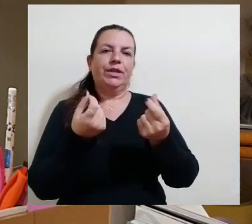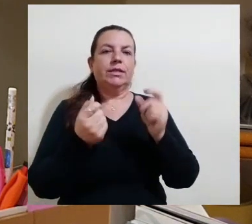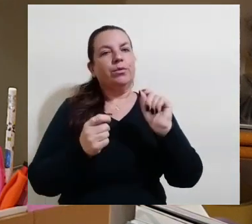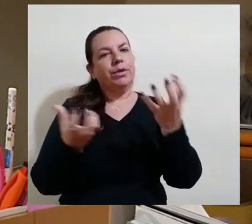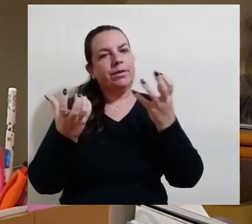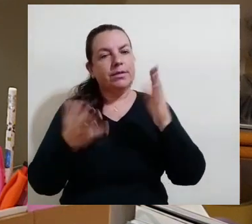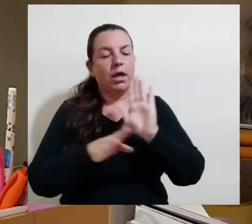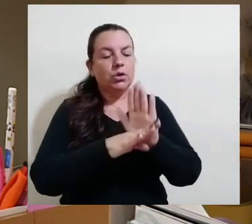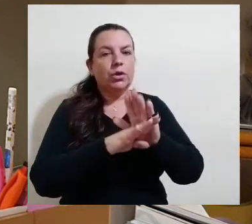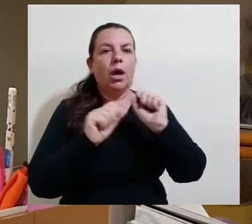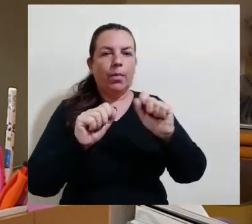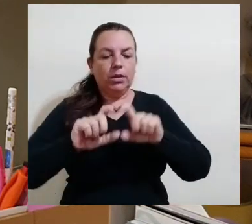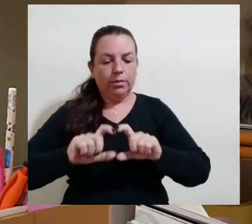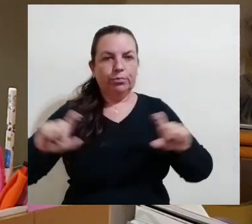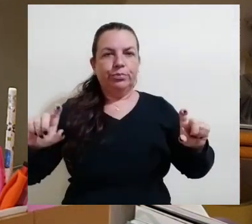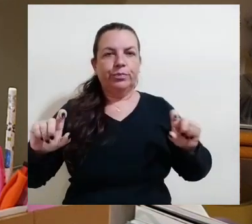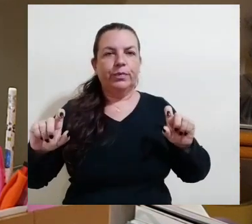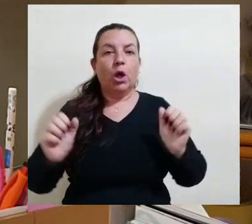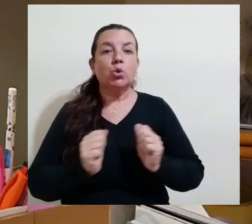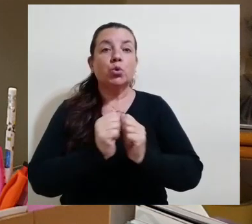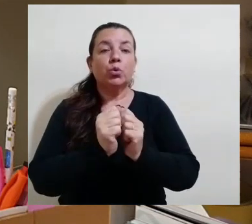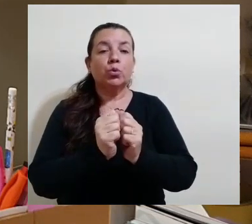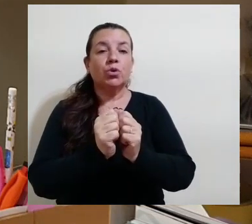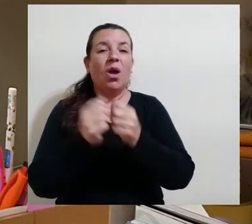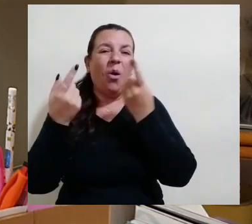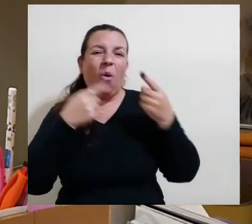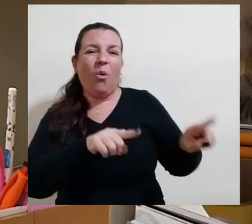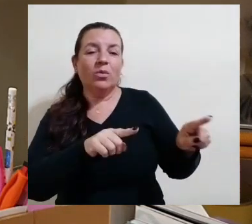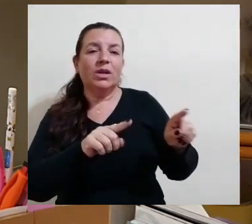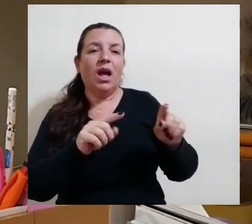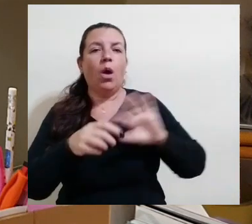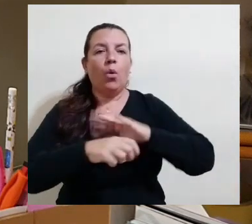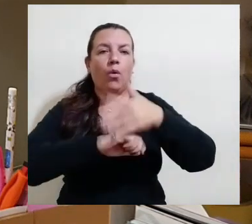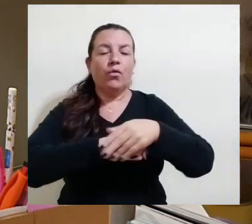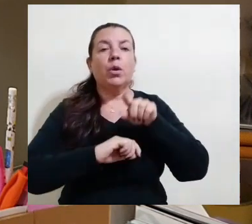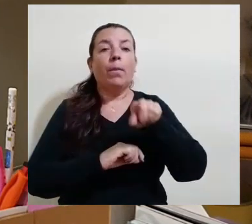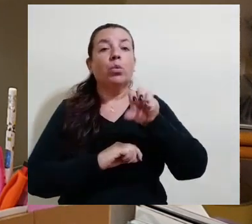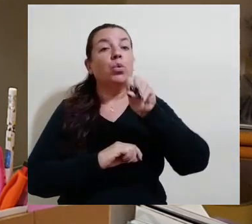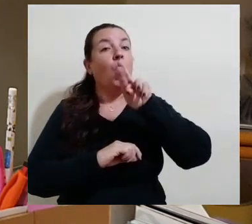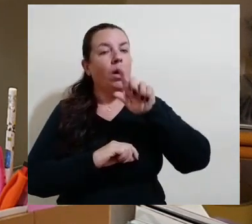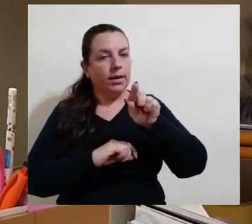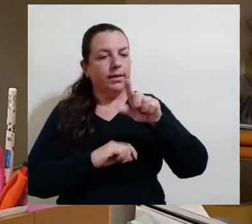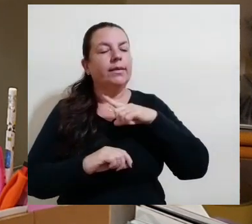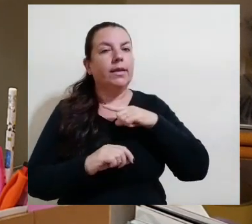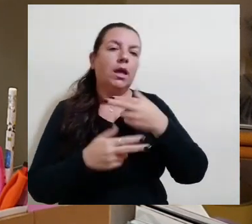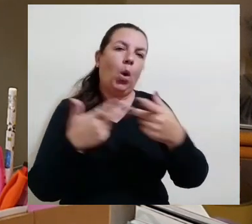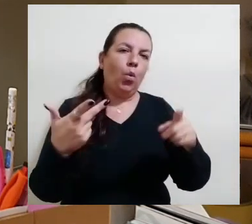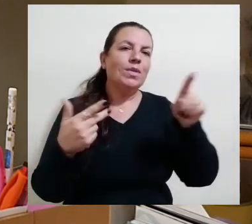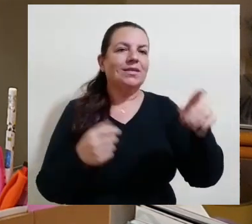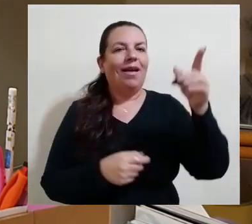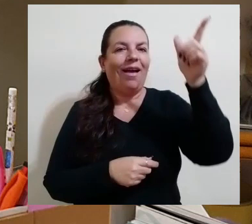desenvolvido e quem quiser ajudar pode acessar o site juntos contra o convide ponto org existem iniciativas